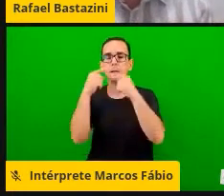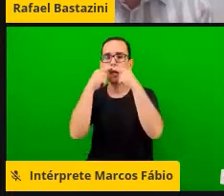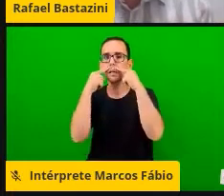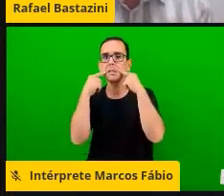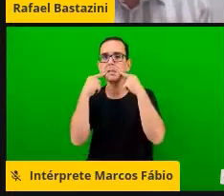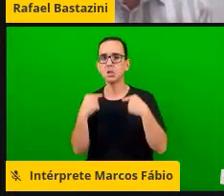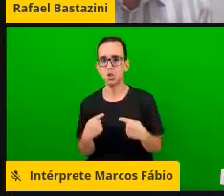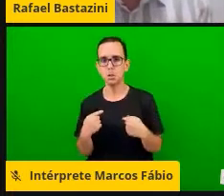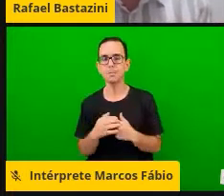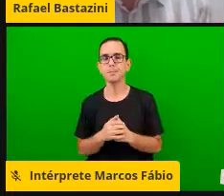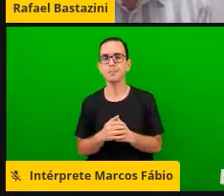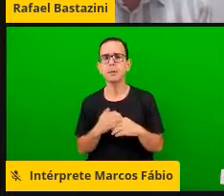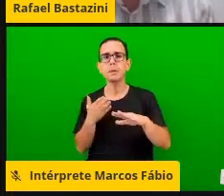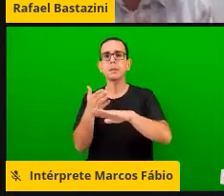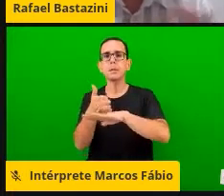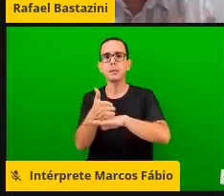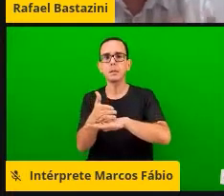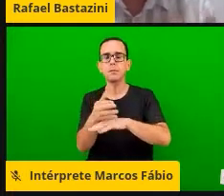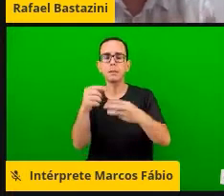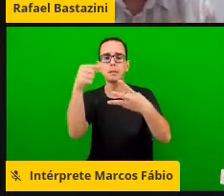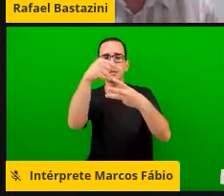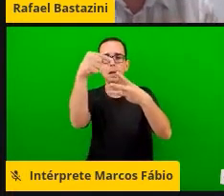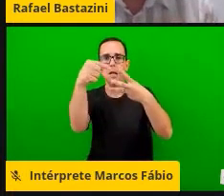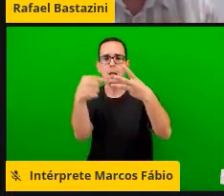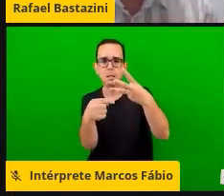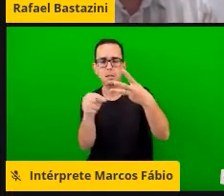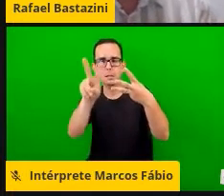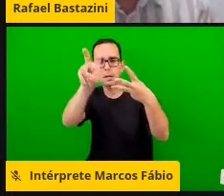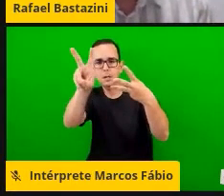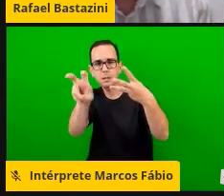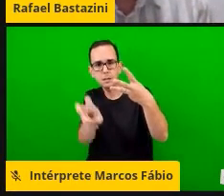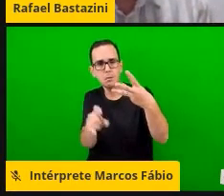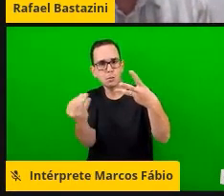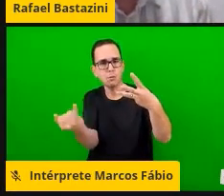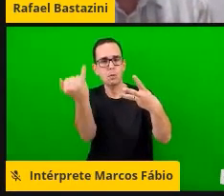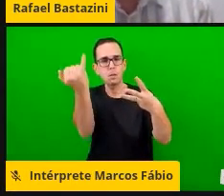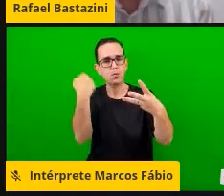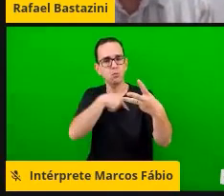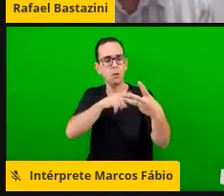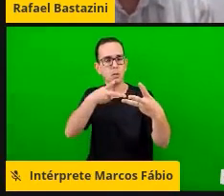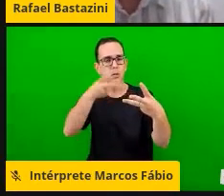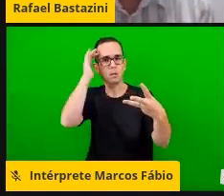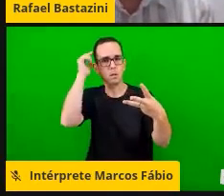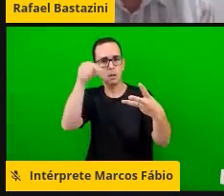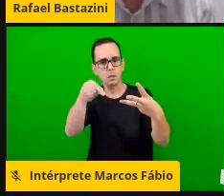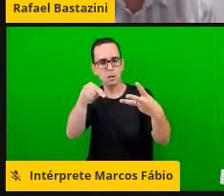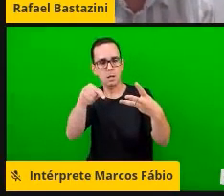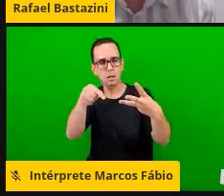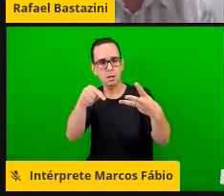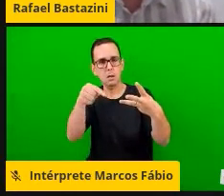China, nós vamos abordar a partir de 3 aspectos principais que a gente julgou fundamentais para a gente entender ela no momento